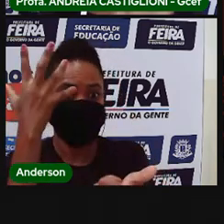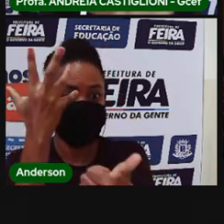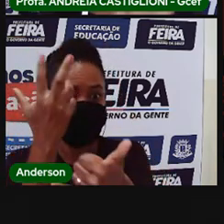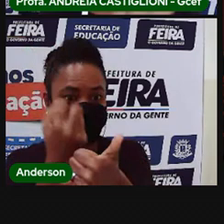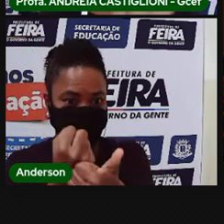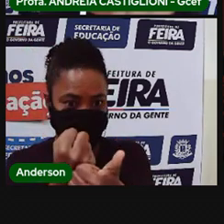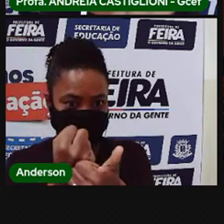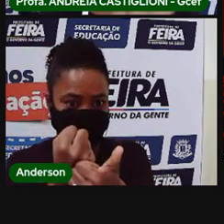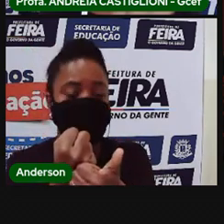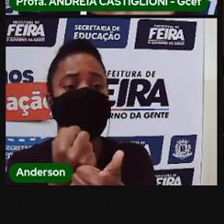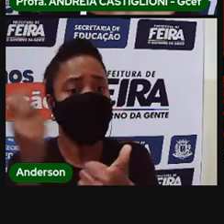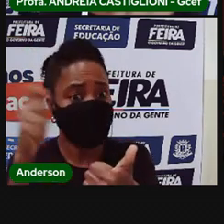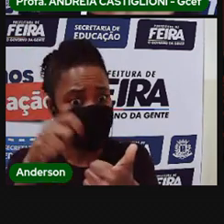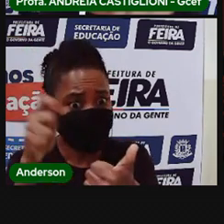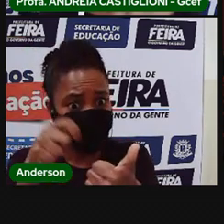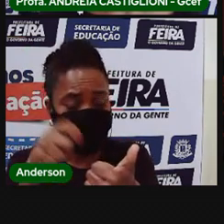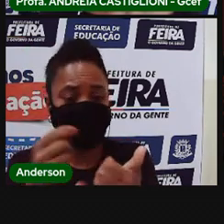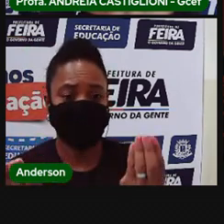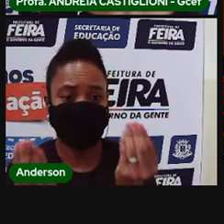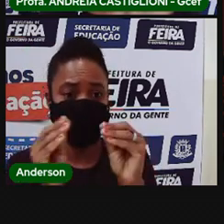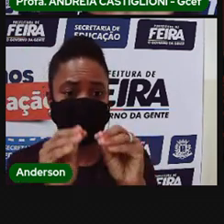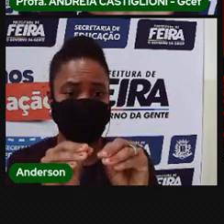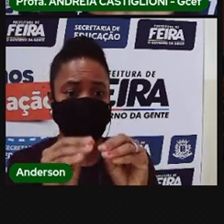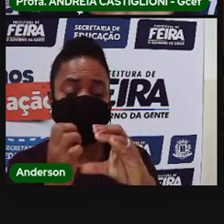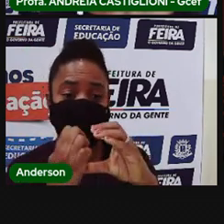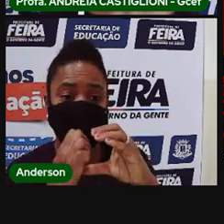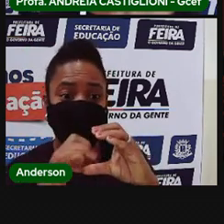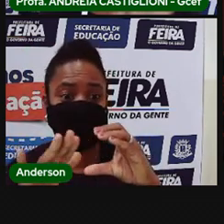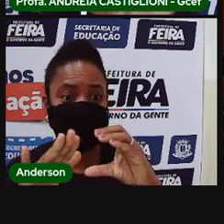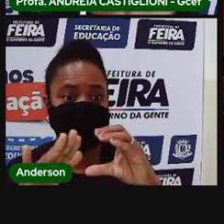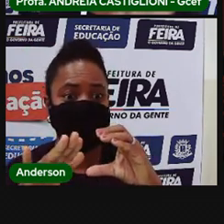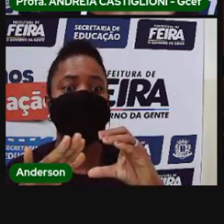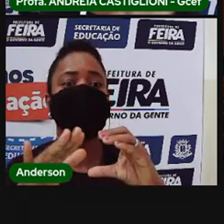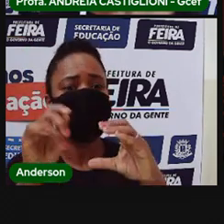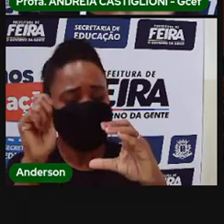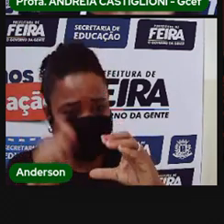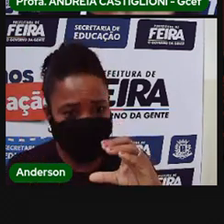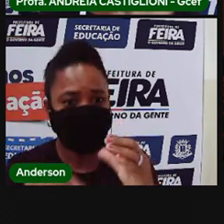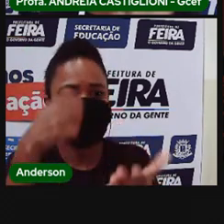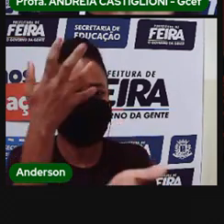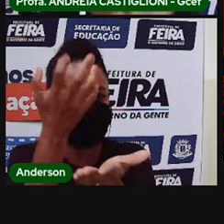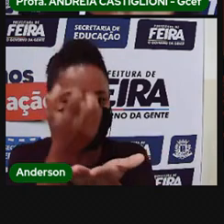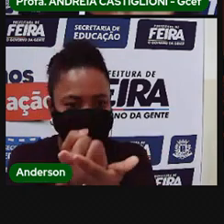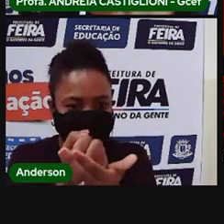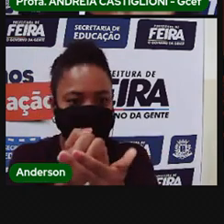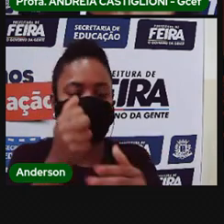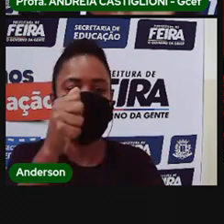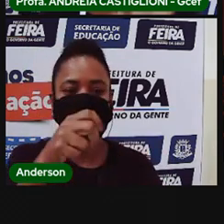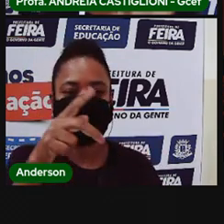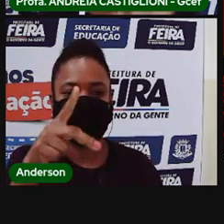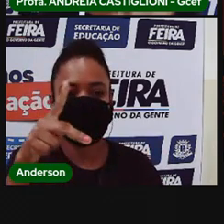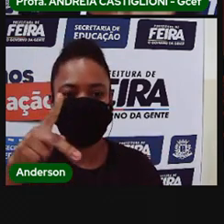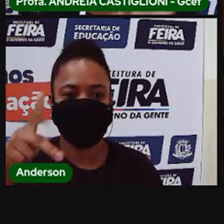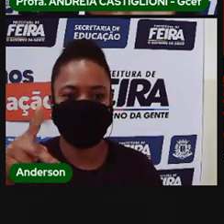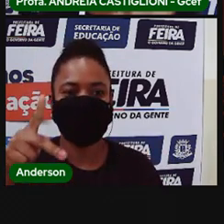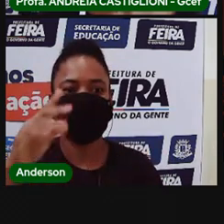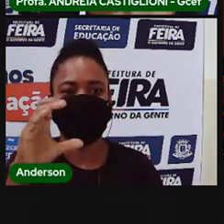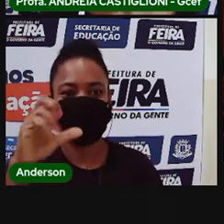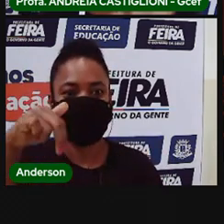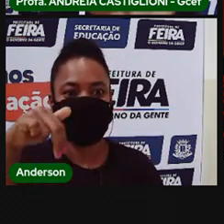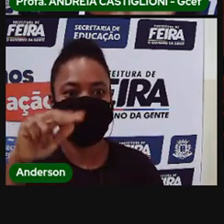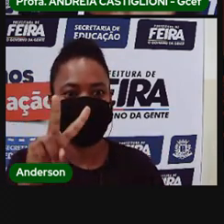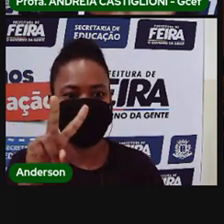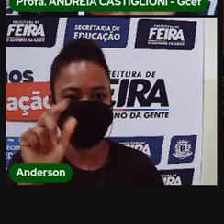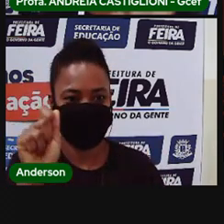uma conta, você pode colocar seu e-mail lá. Então, você consegue criar muita coisa bacana. O que eu gosto sempre de fazer, porque